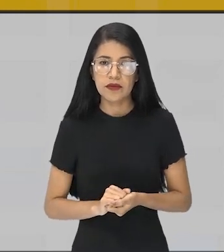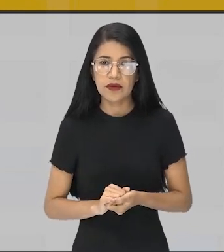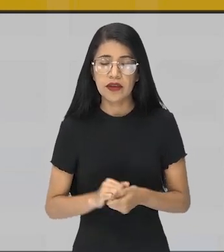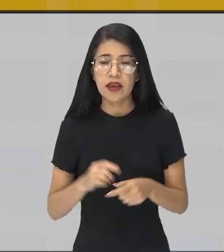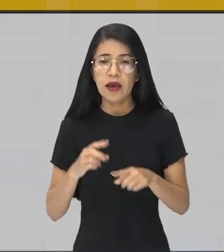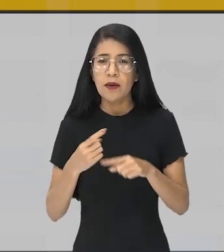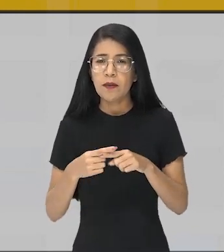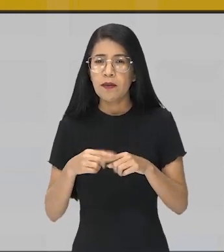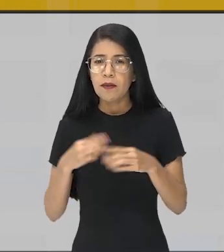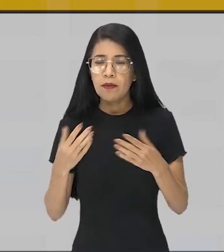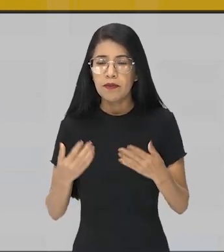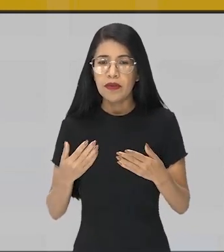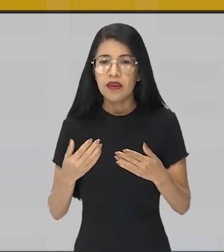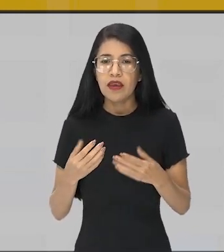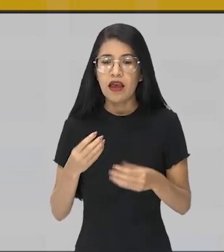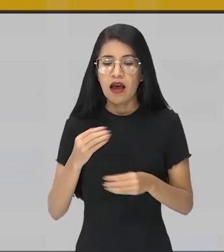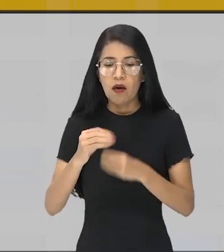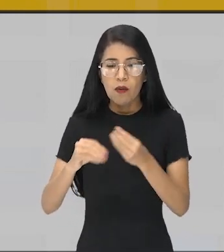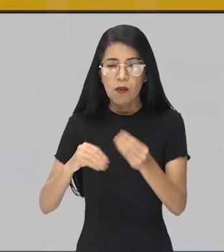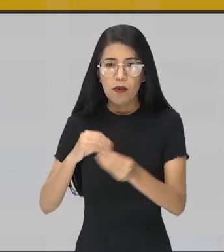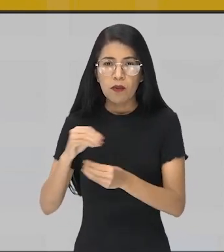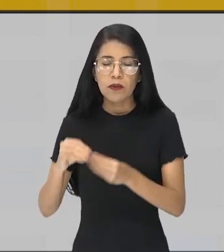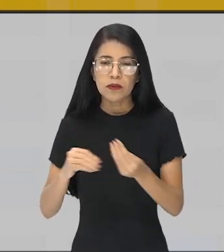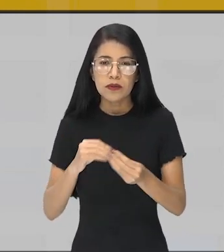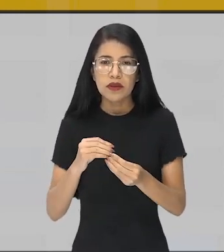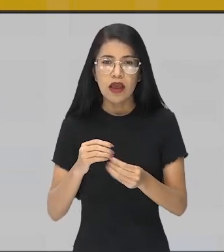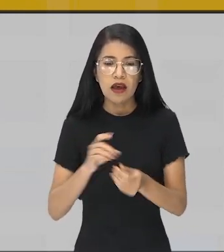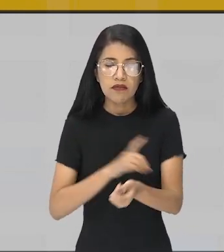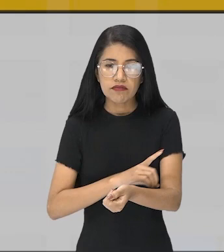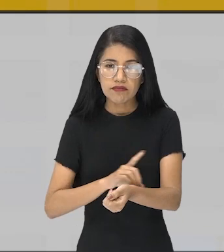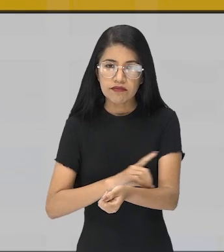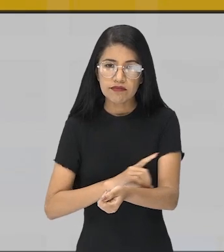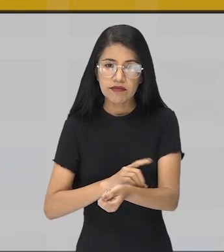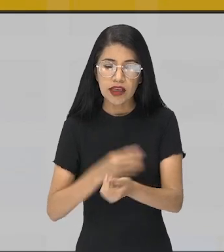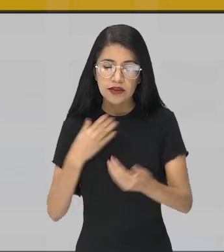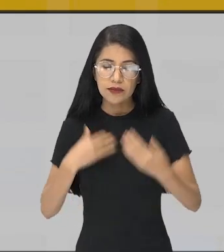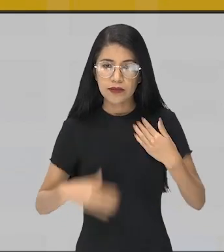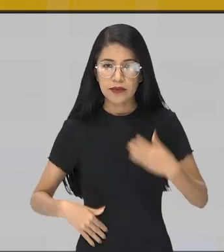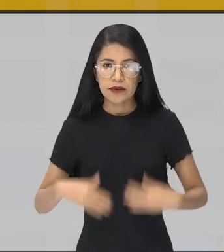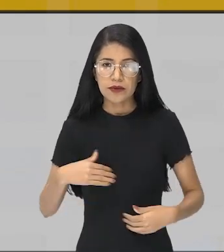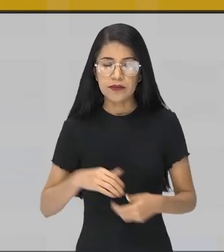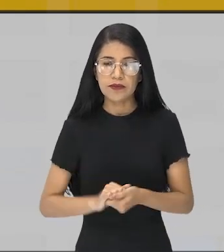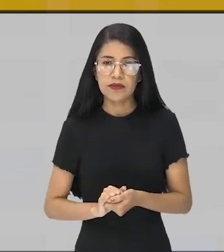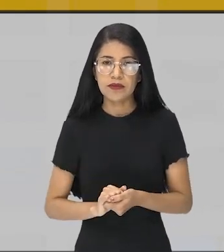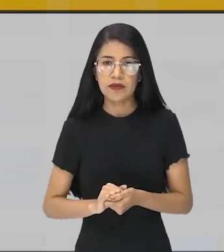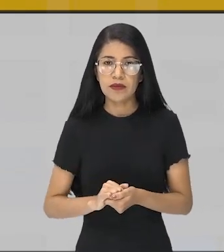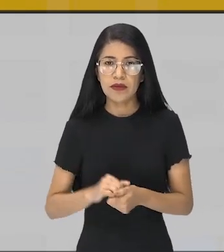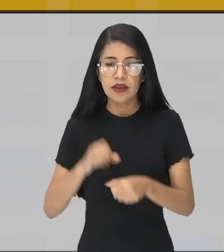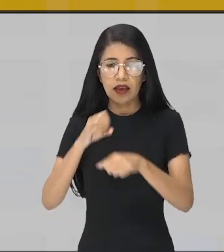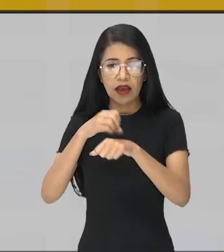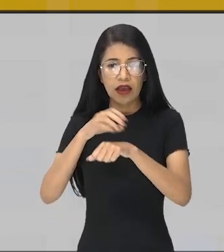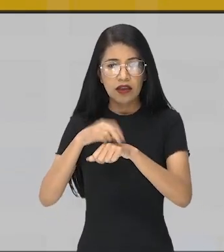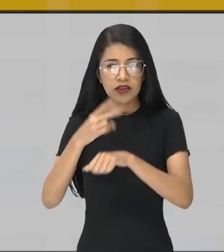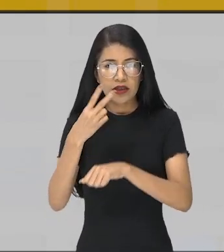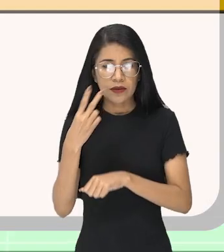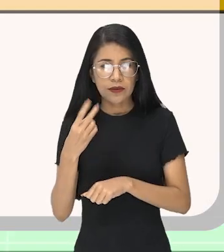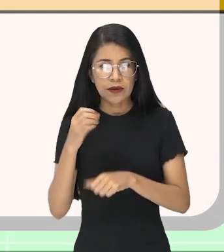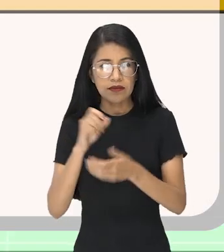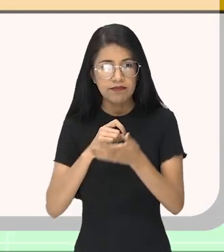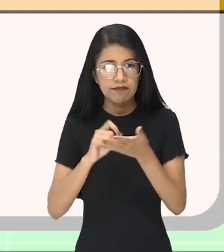desarranjos orgânicos que o diabetes provoca na gente. Agora vamos para a segunda dica, anotem aí